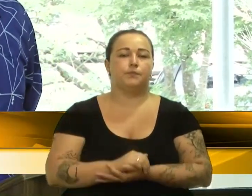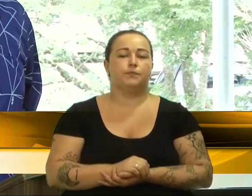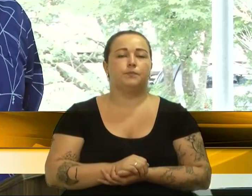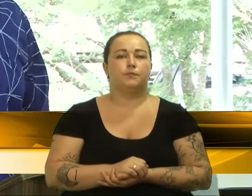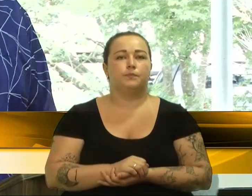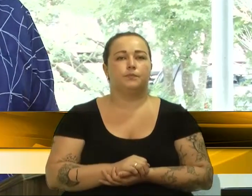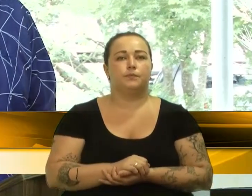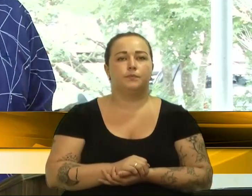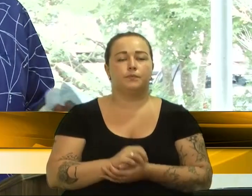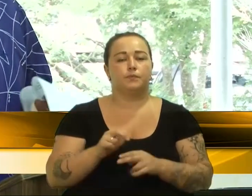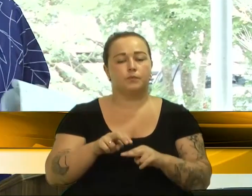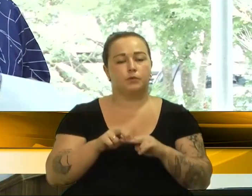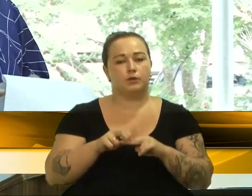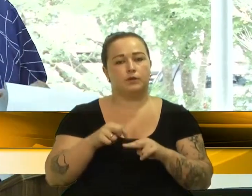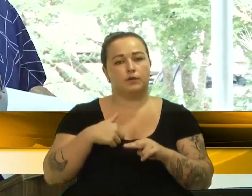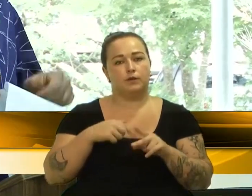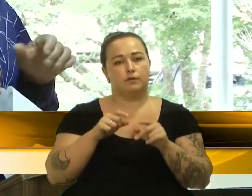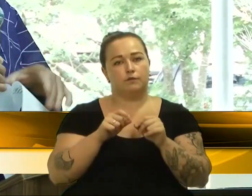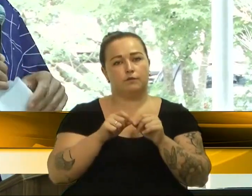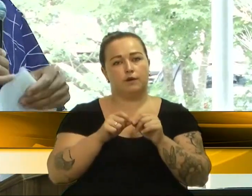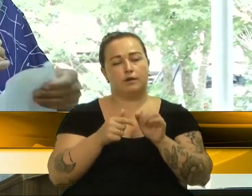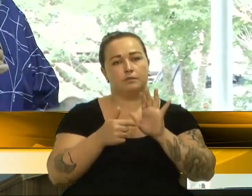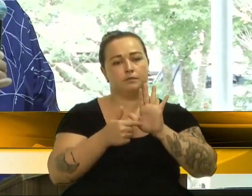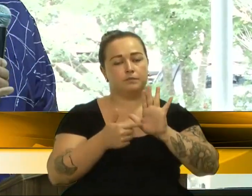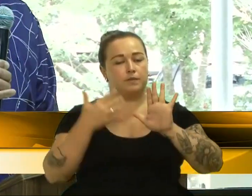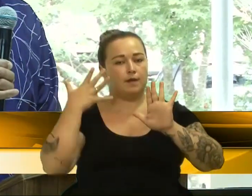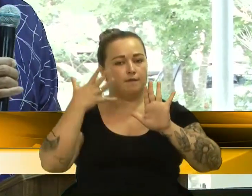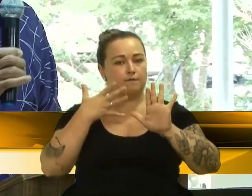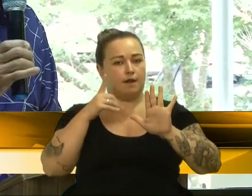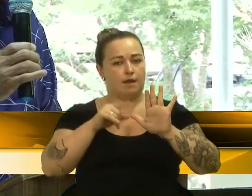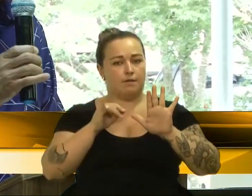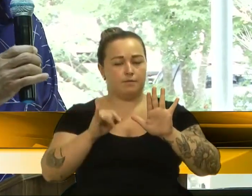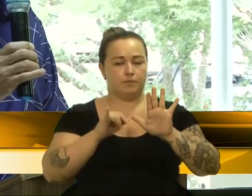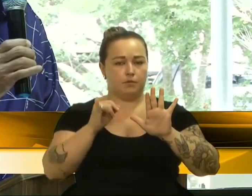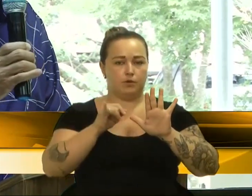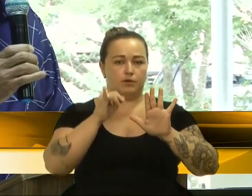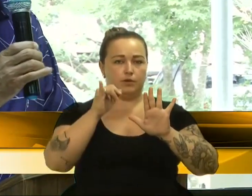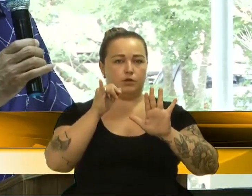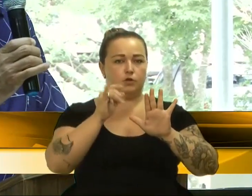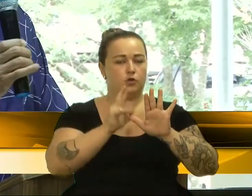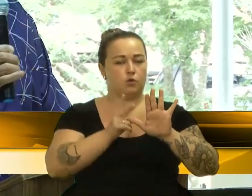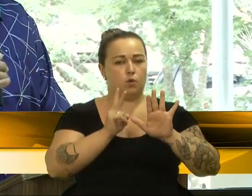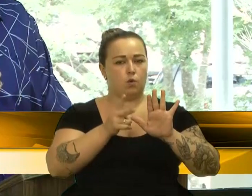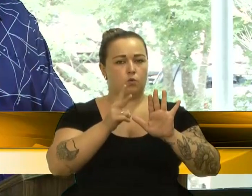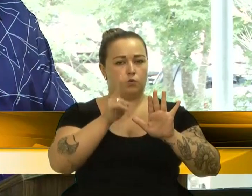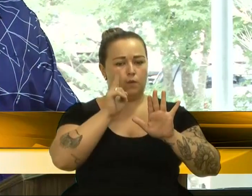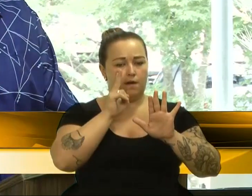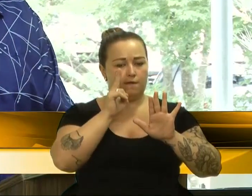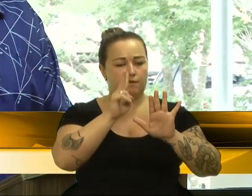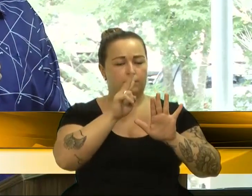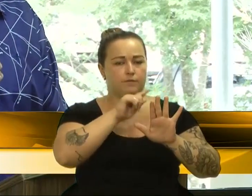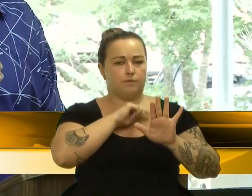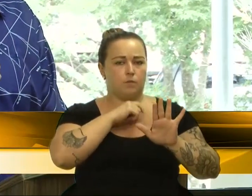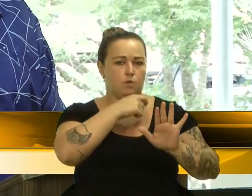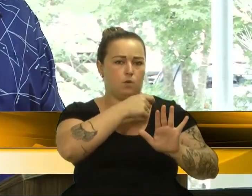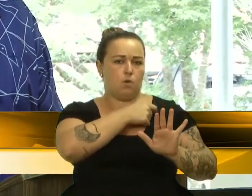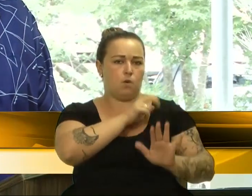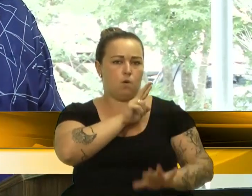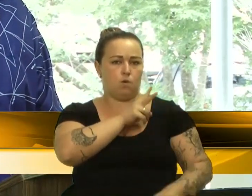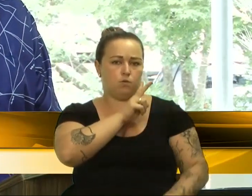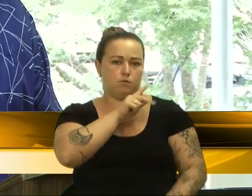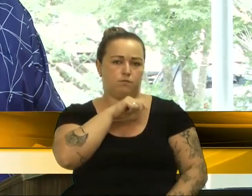Então, fiz questão de fazer esse registro porque é uma demanda importante e a gente irá continuar acompanhando de perto, junto com o Marcos